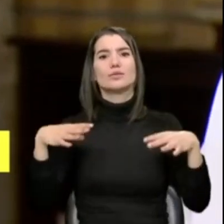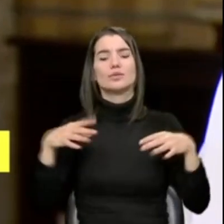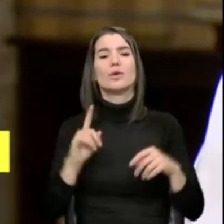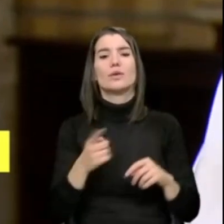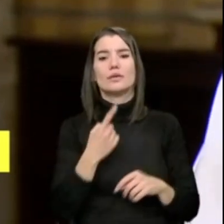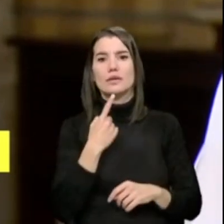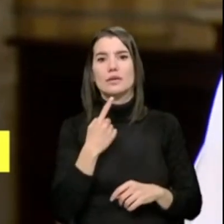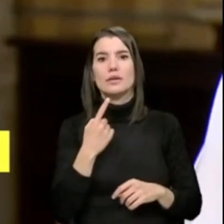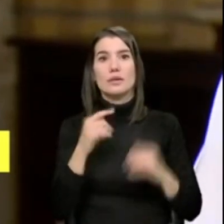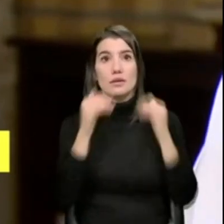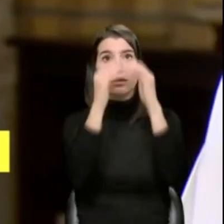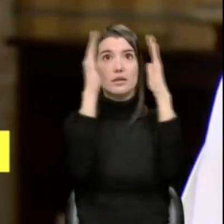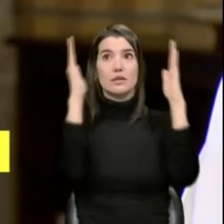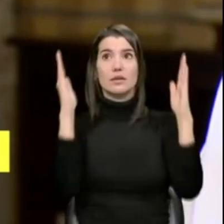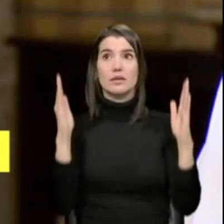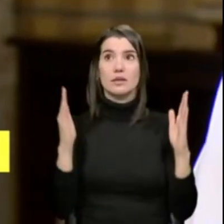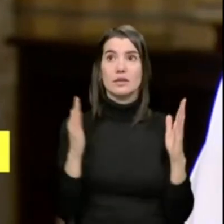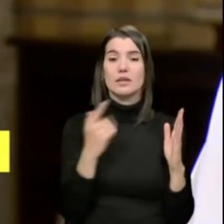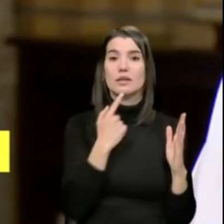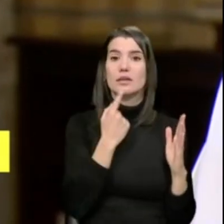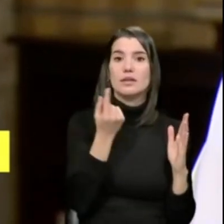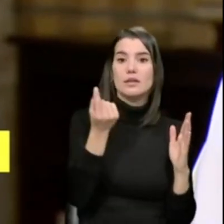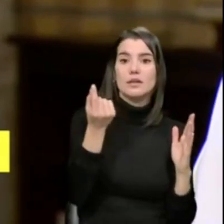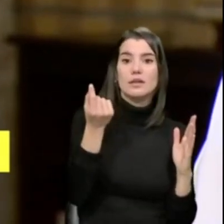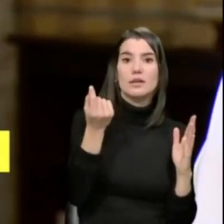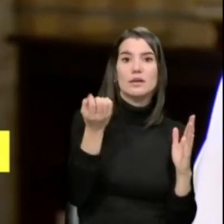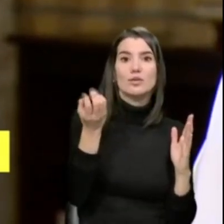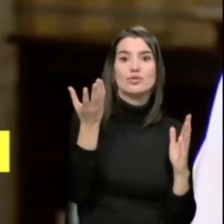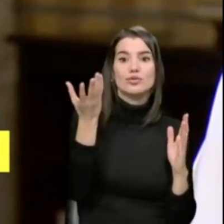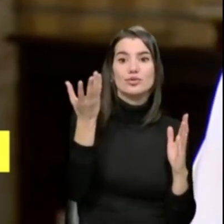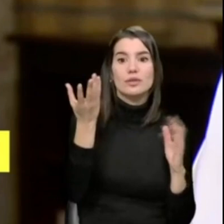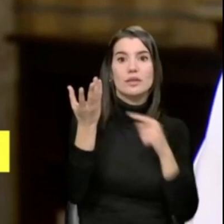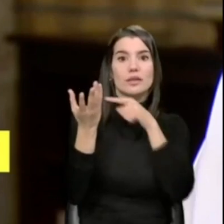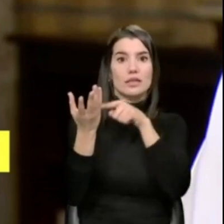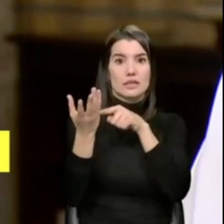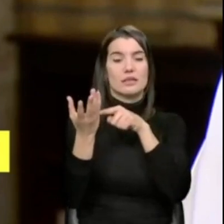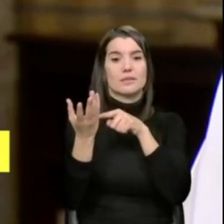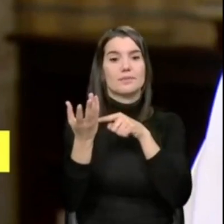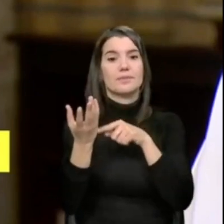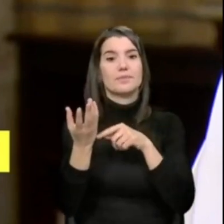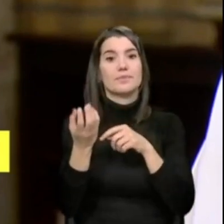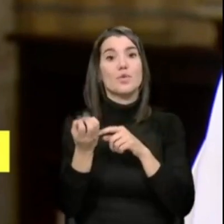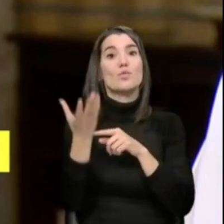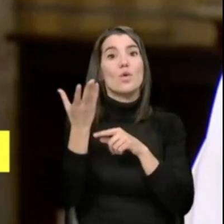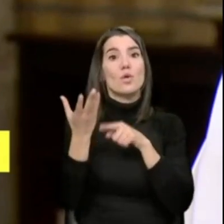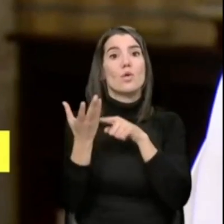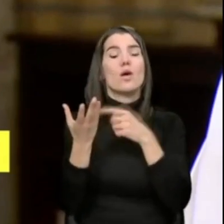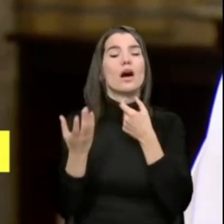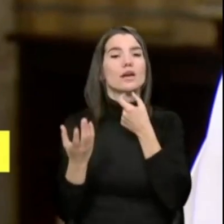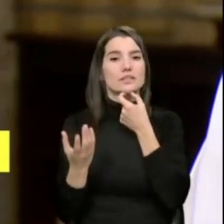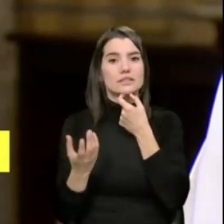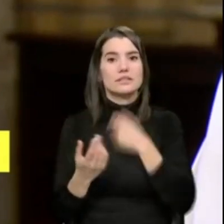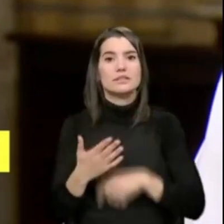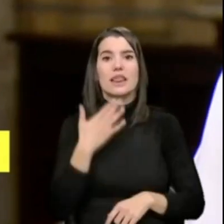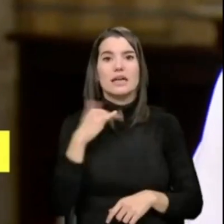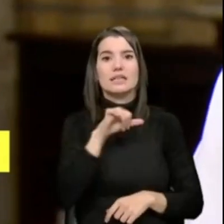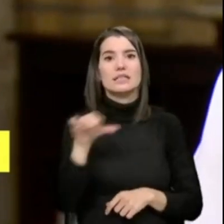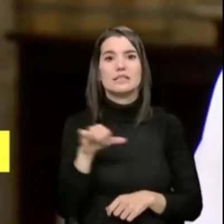candelabro que se acendia no templo só podia ser aceso com azeite